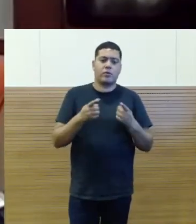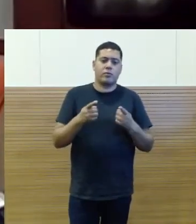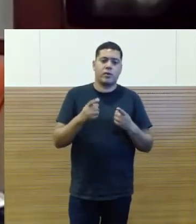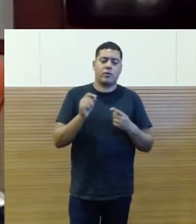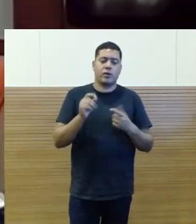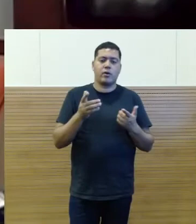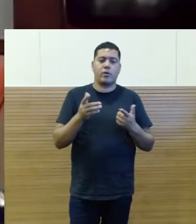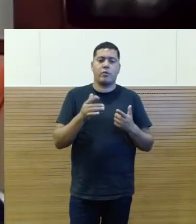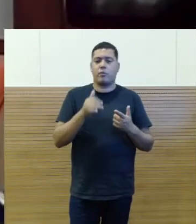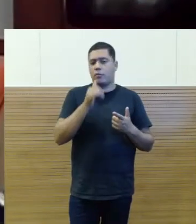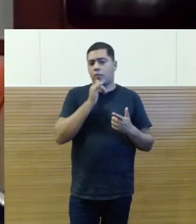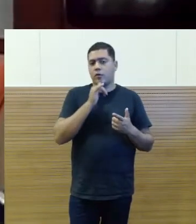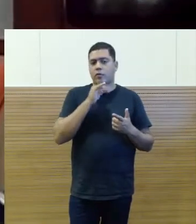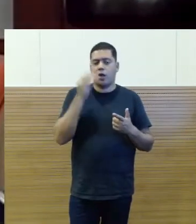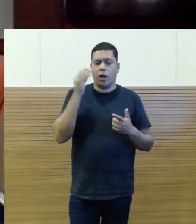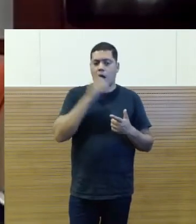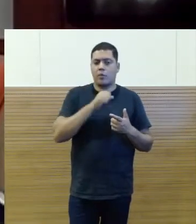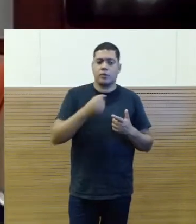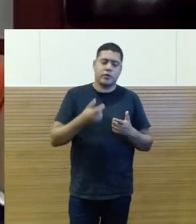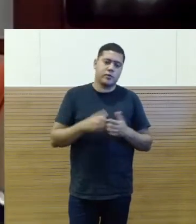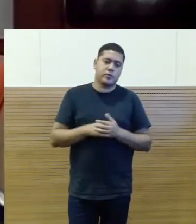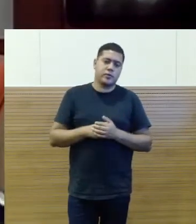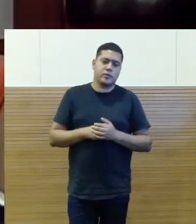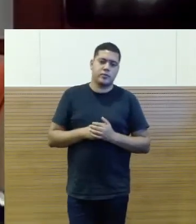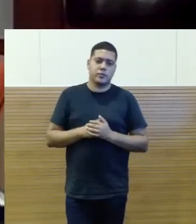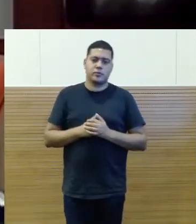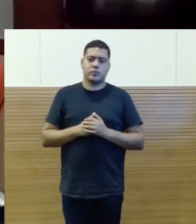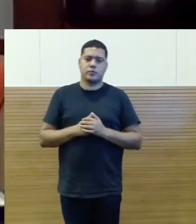evidência, só rapidamente,